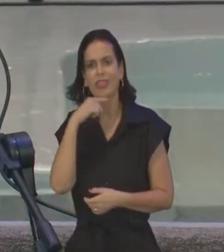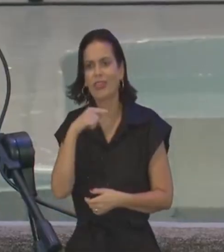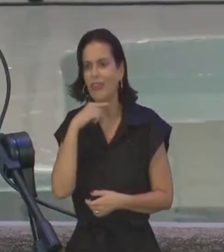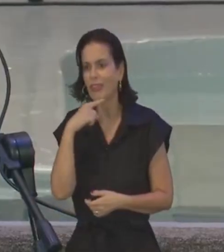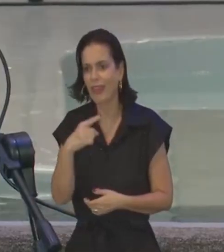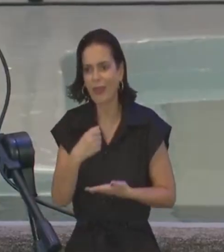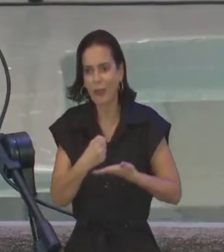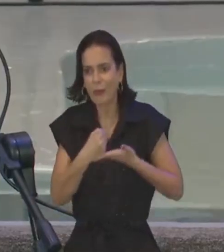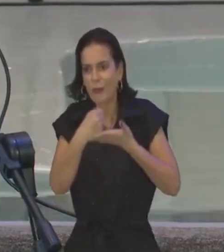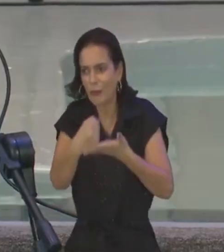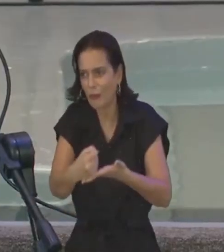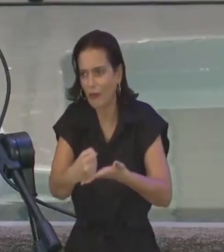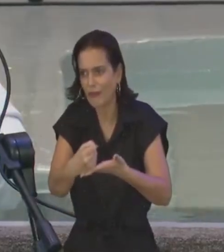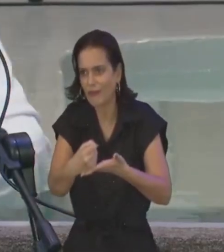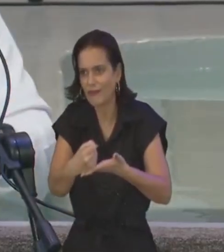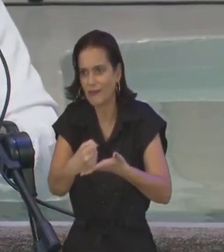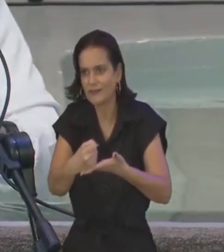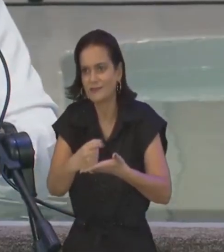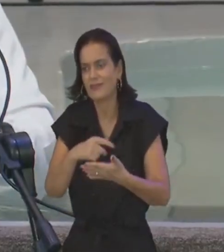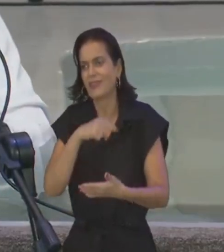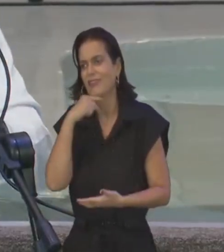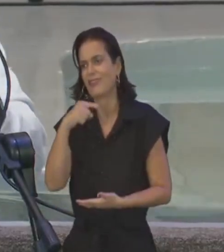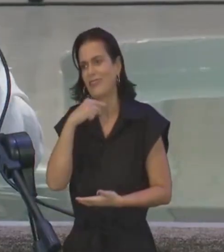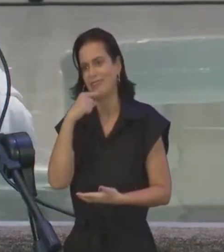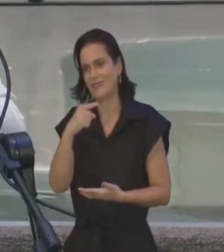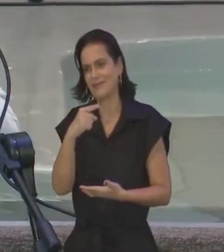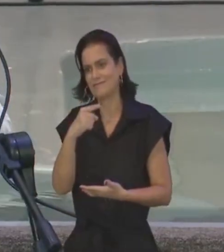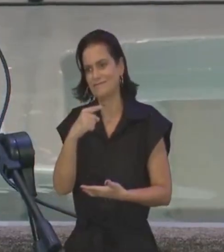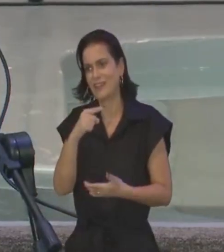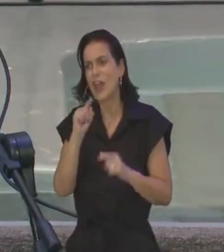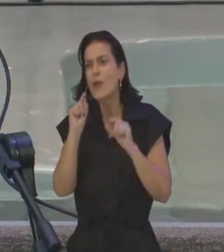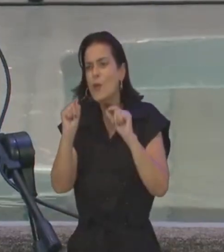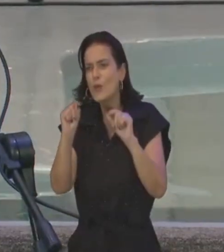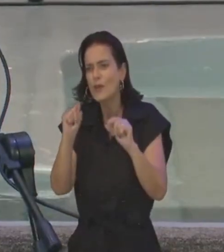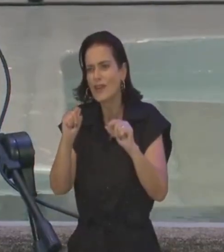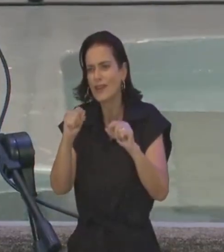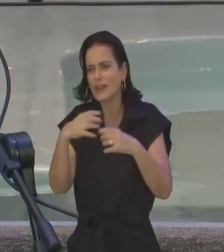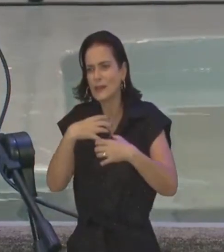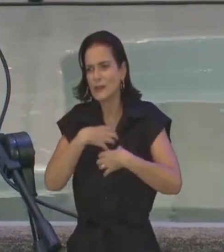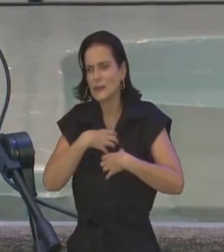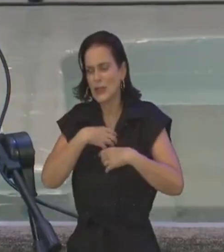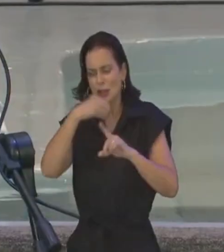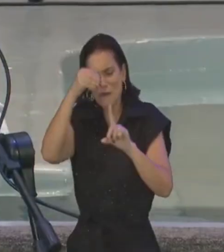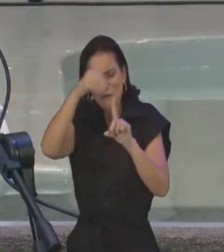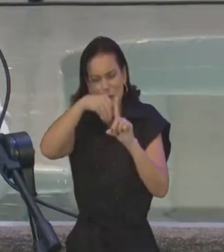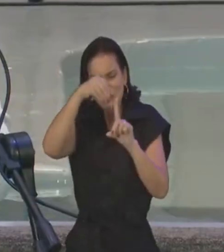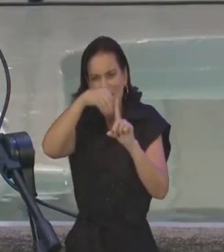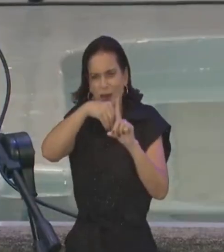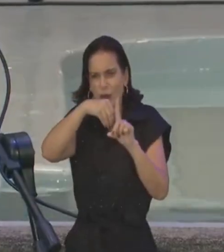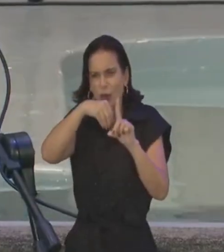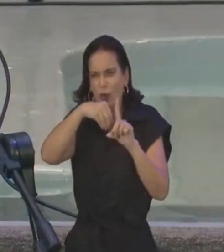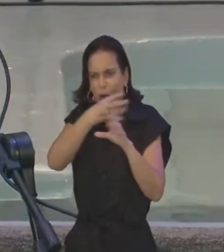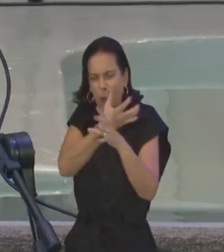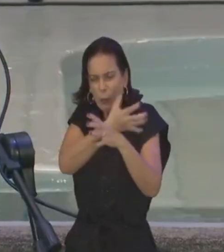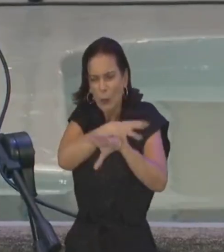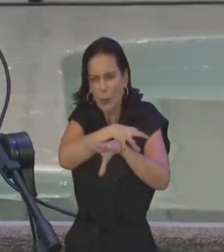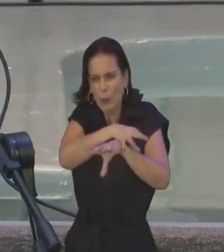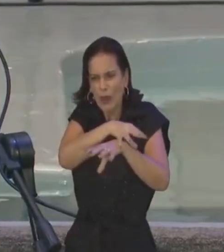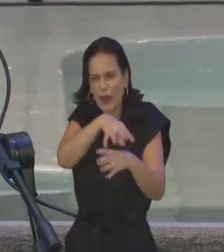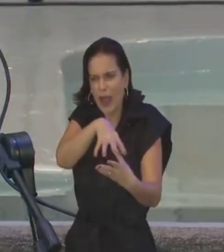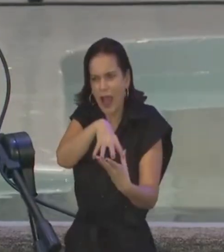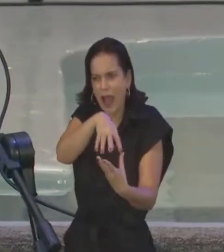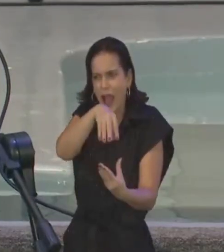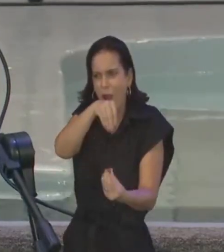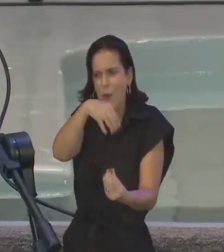e nada pode satisfazer, que é aquela vulnerabilidade, aquele vazio,